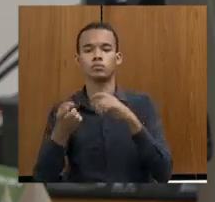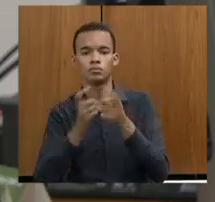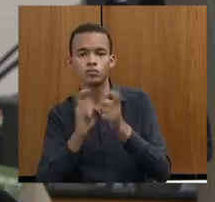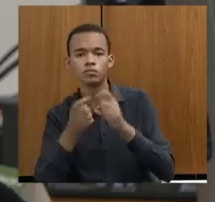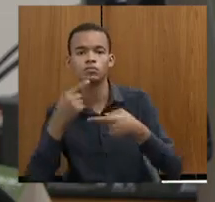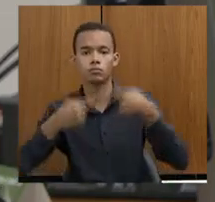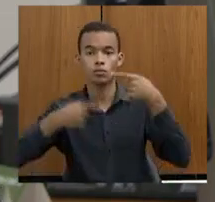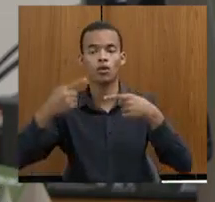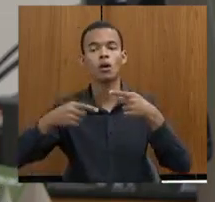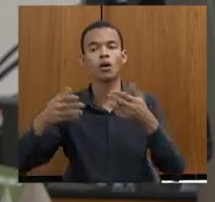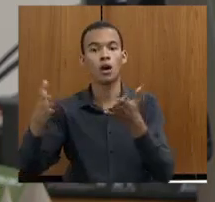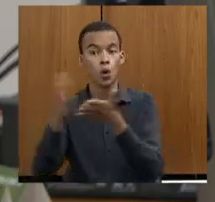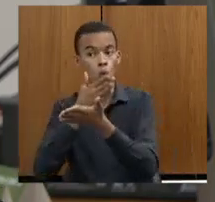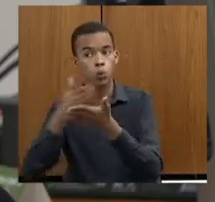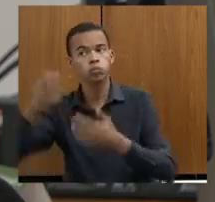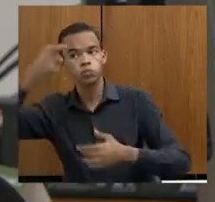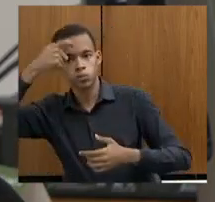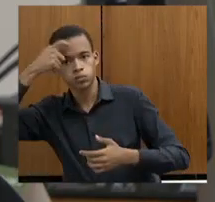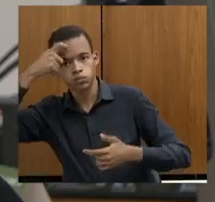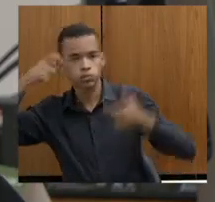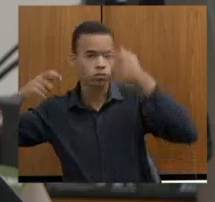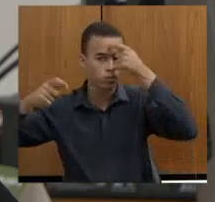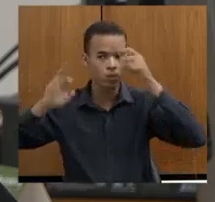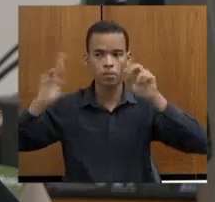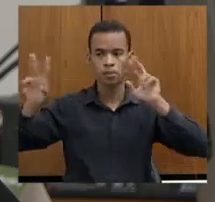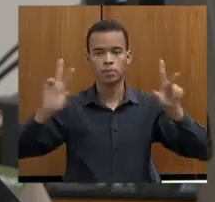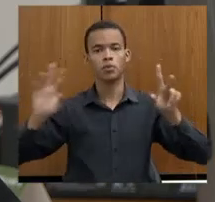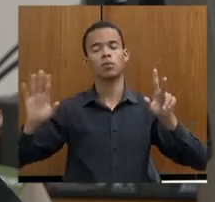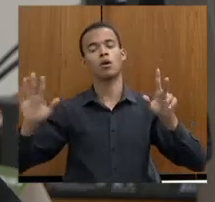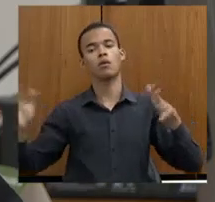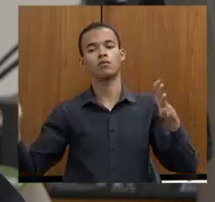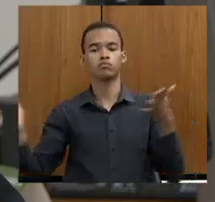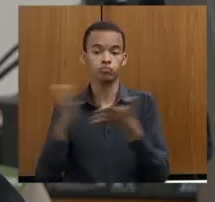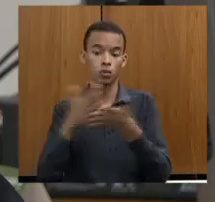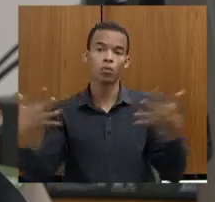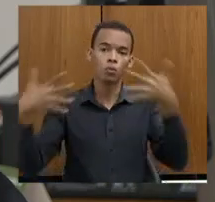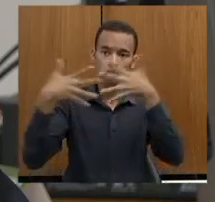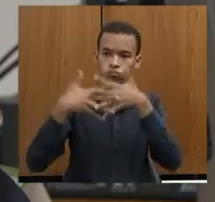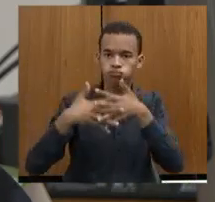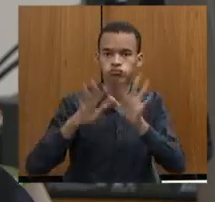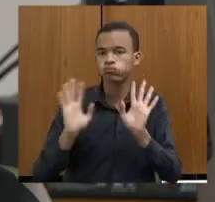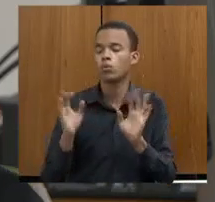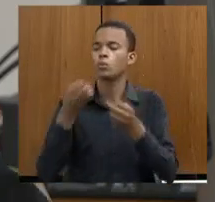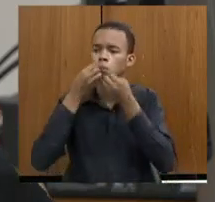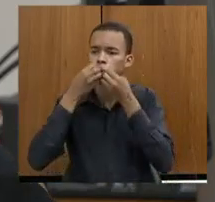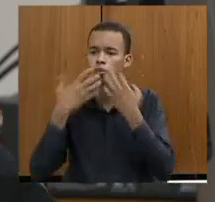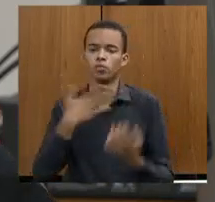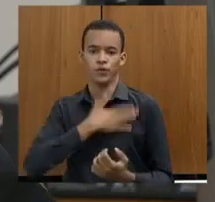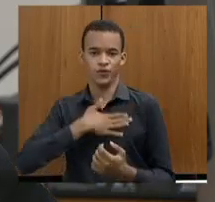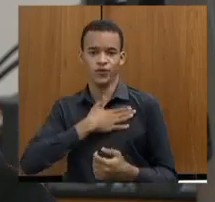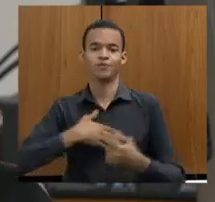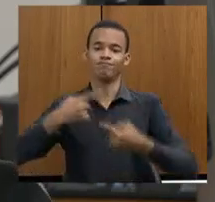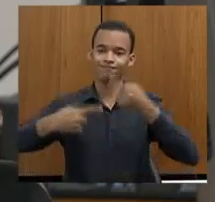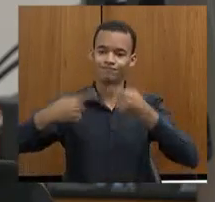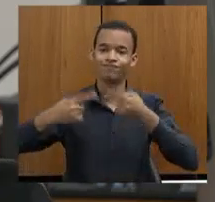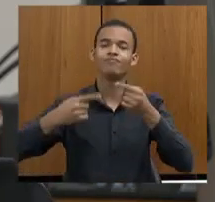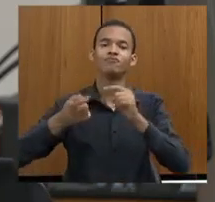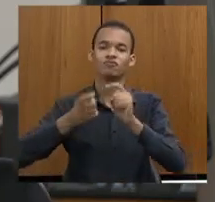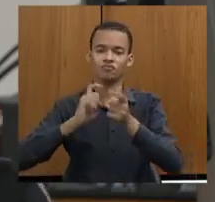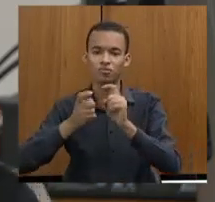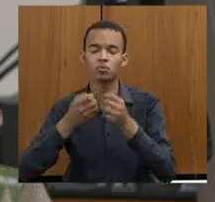ideias diferentes ideias parecidas alinhadas Mas enfim o debate aconteceu e isso é o mais importante por último